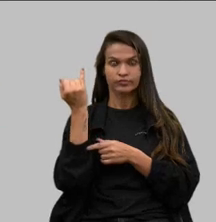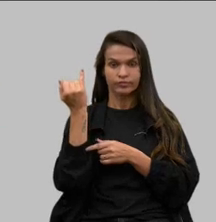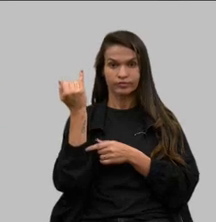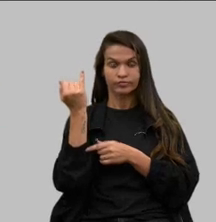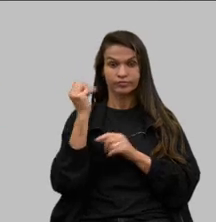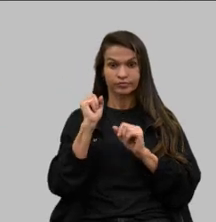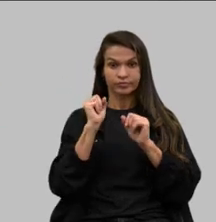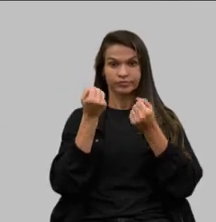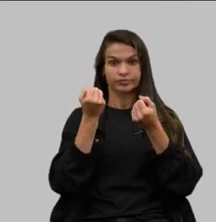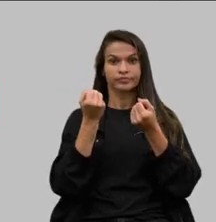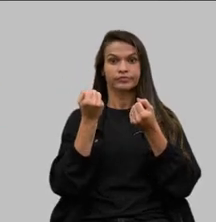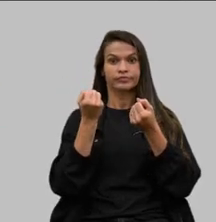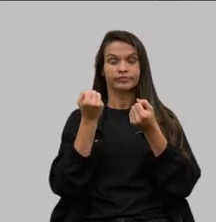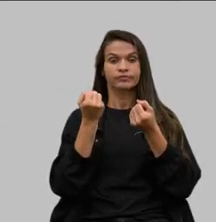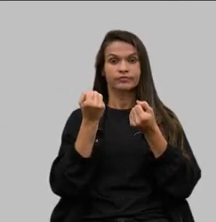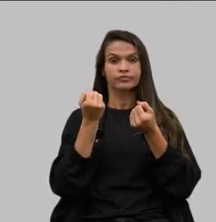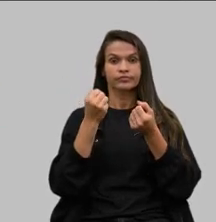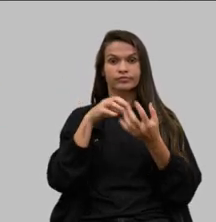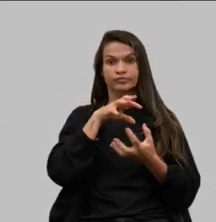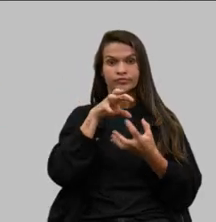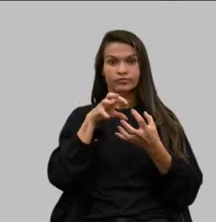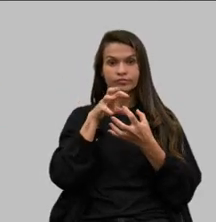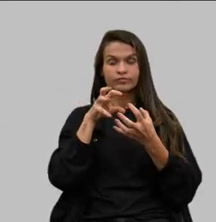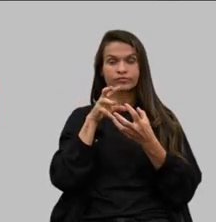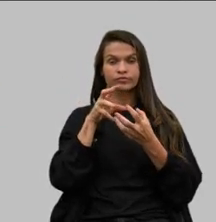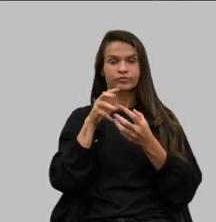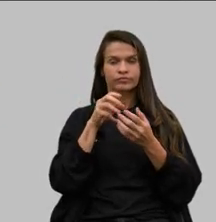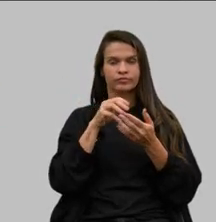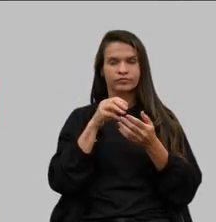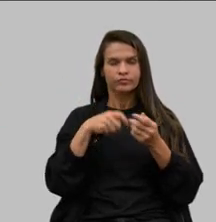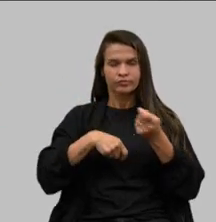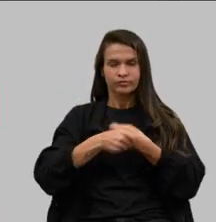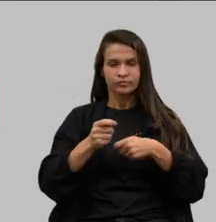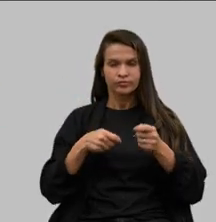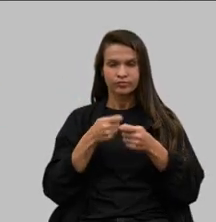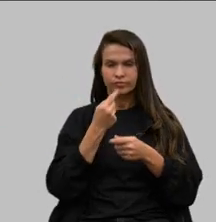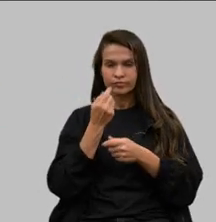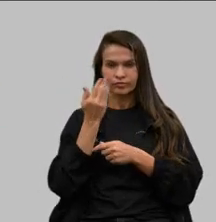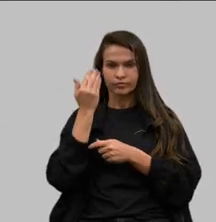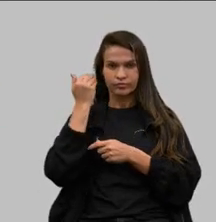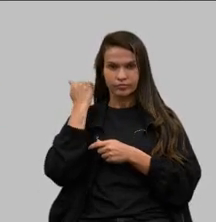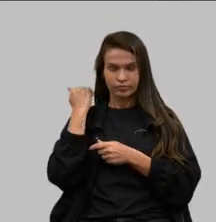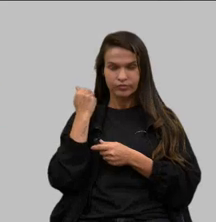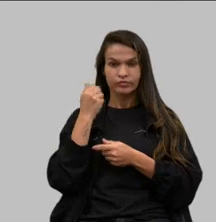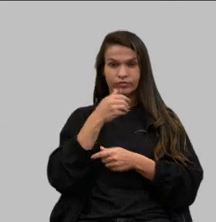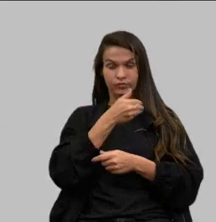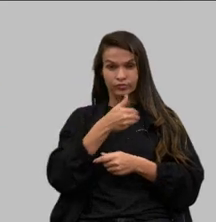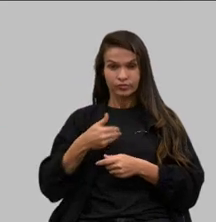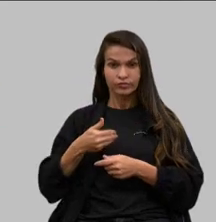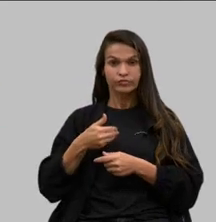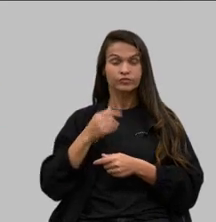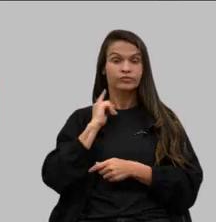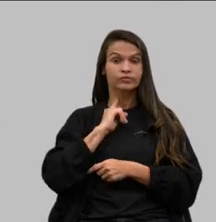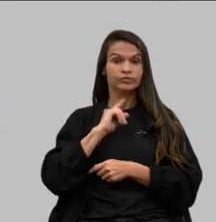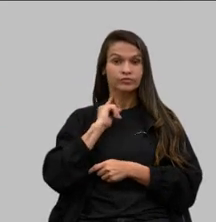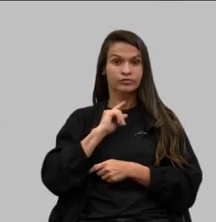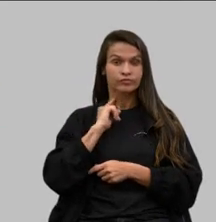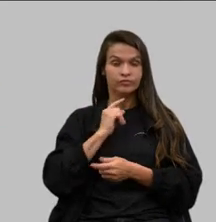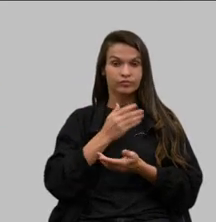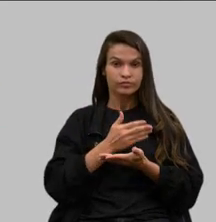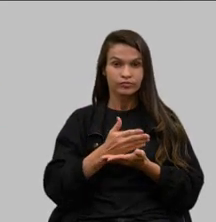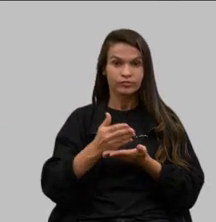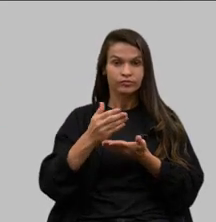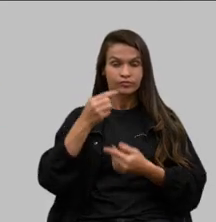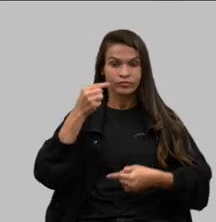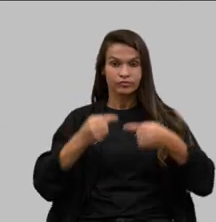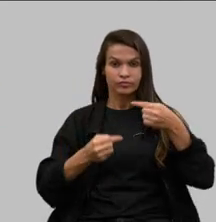reforçar tá a reforma administrativa recente que foi empreendida pelo governo do estado de Minas Gerais a partir de uma